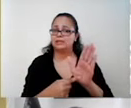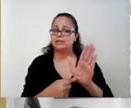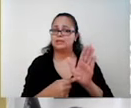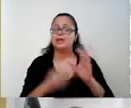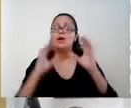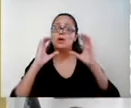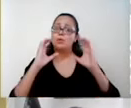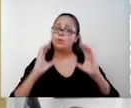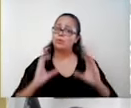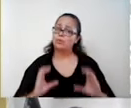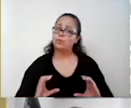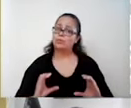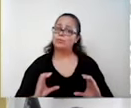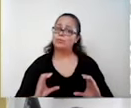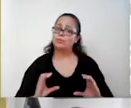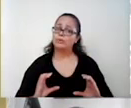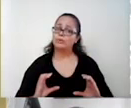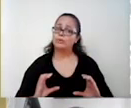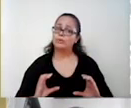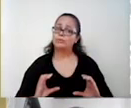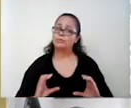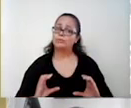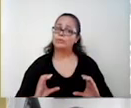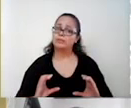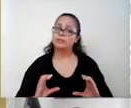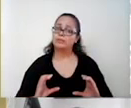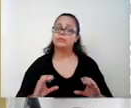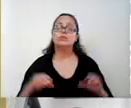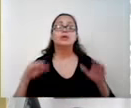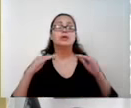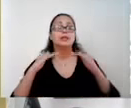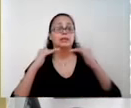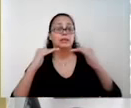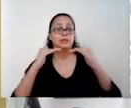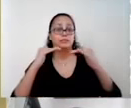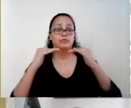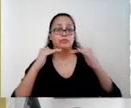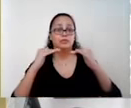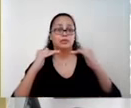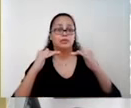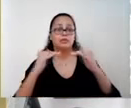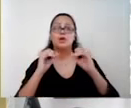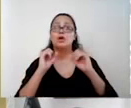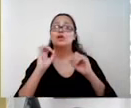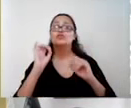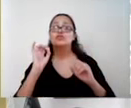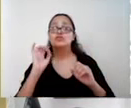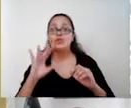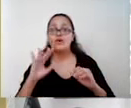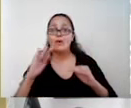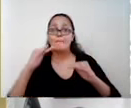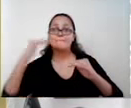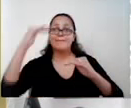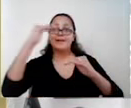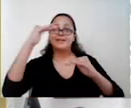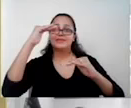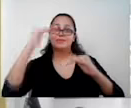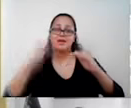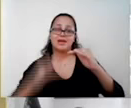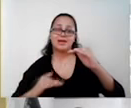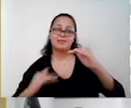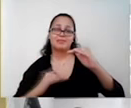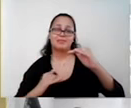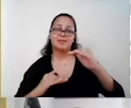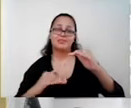levemente antiquado, no que se refere à movimentação. Ela só pode movimentar para cima e para baixo. Diferente de outros insetos